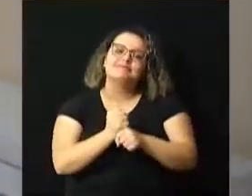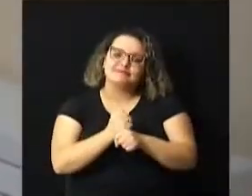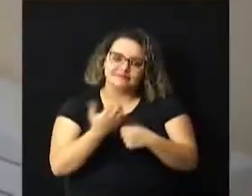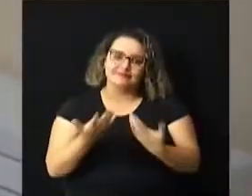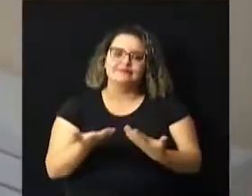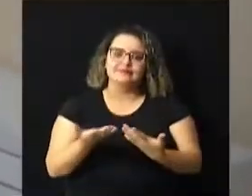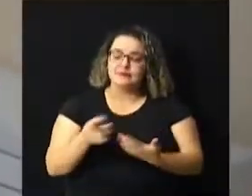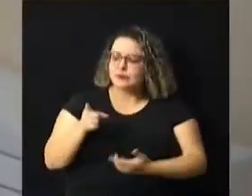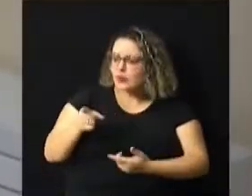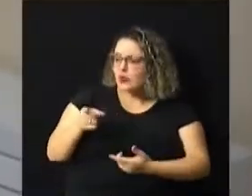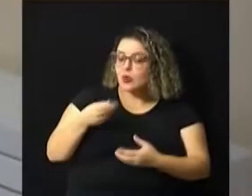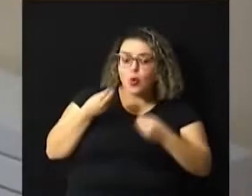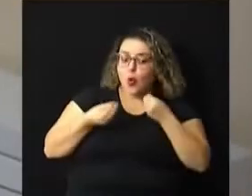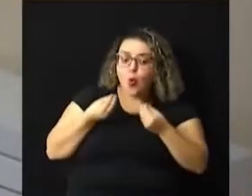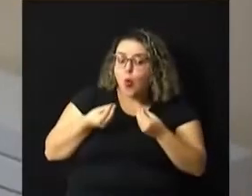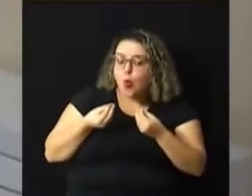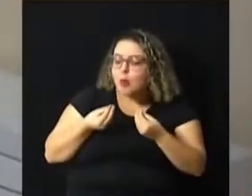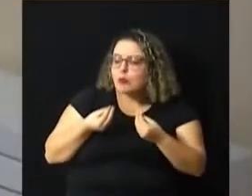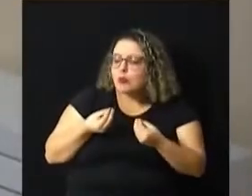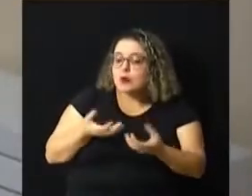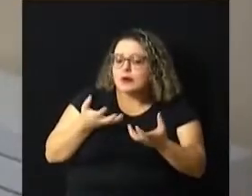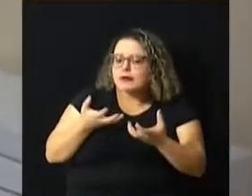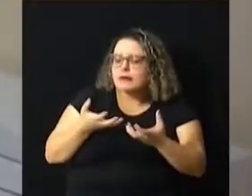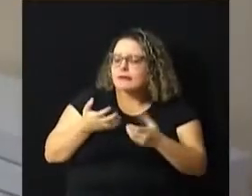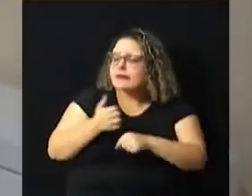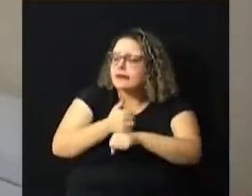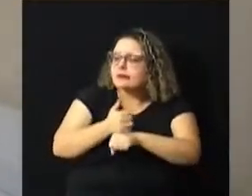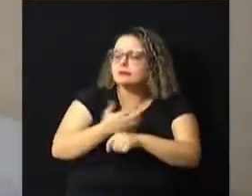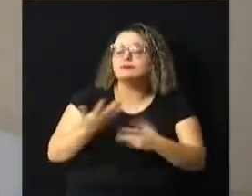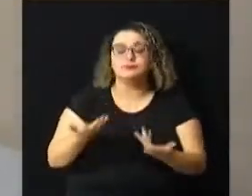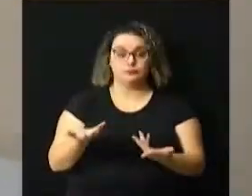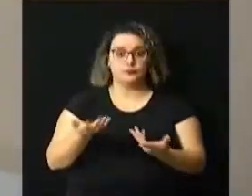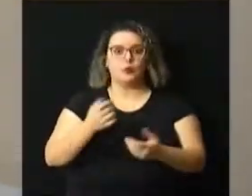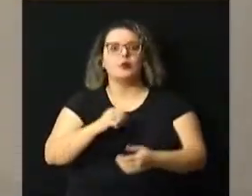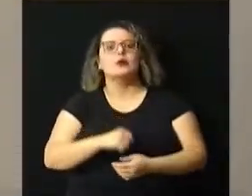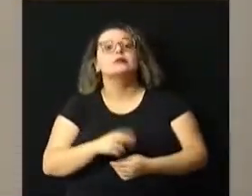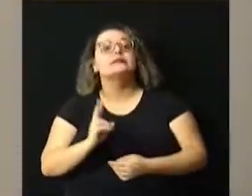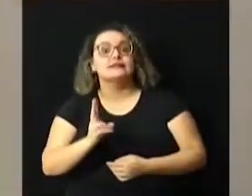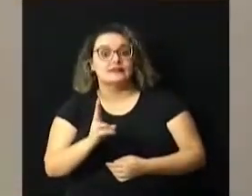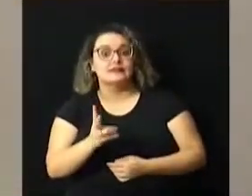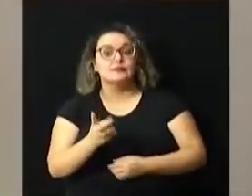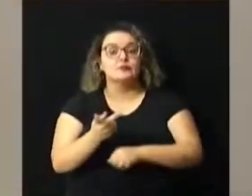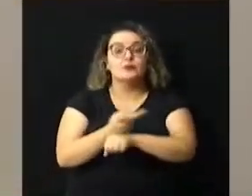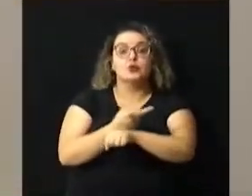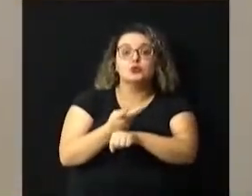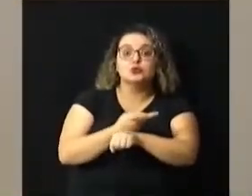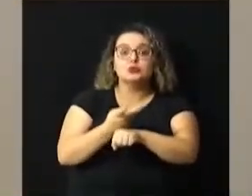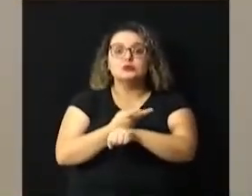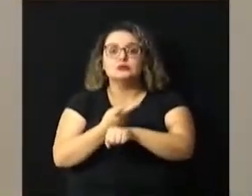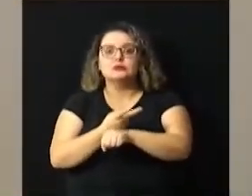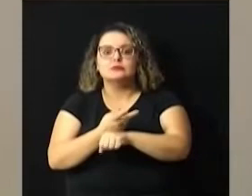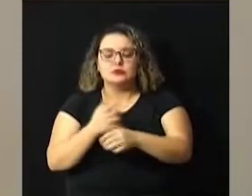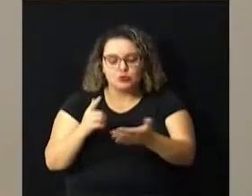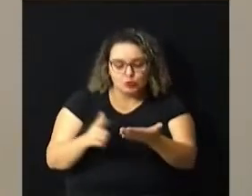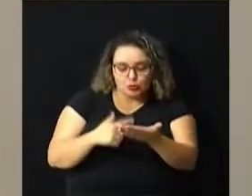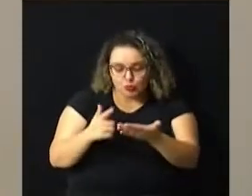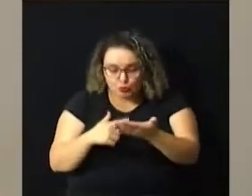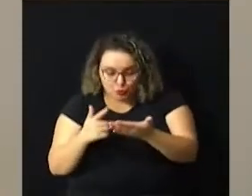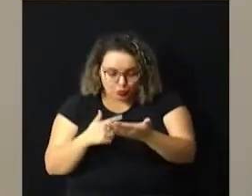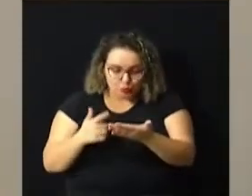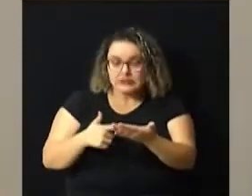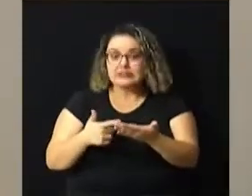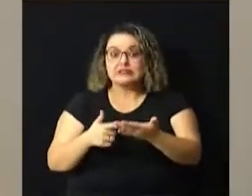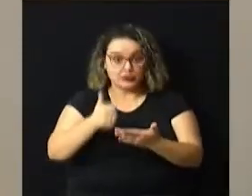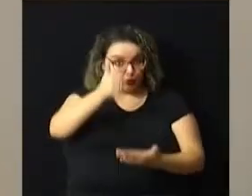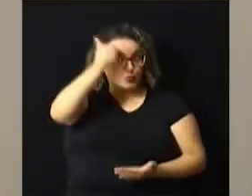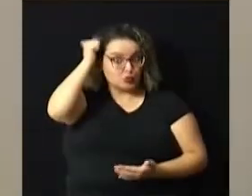anos. Você se interessou como por essa área? Conta pra gente. Bom, sempre eu comecei a buscar naqueles livrinhos de vestibular sobre